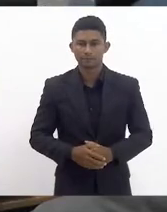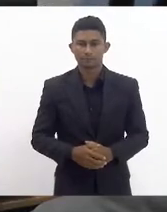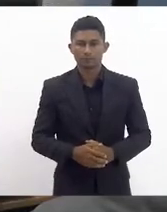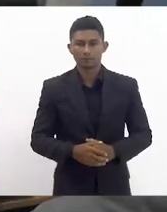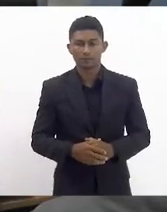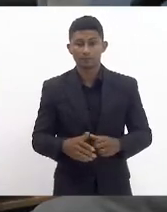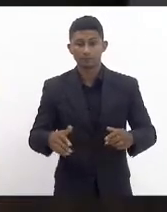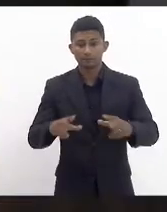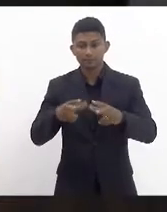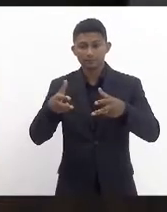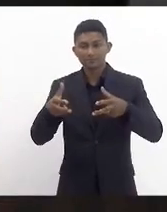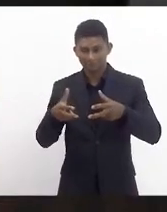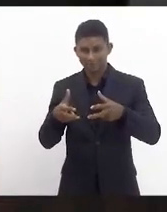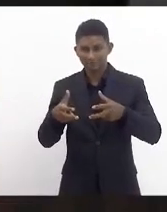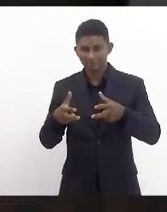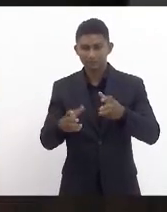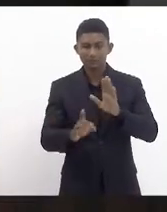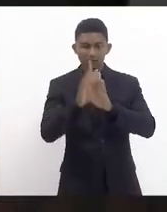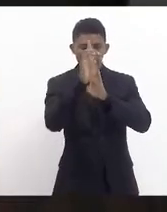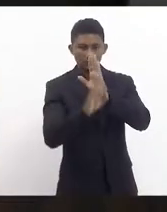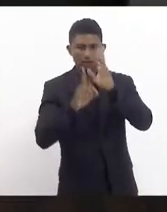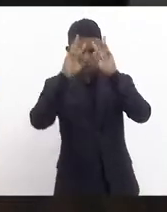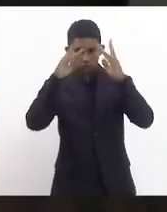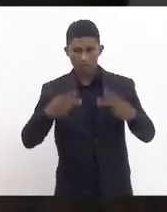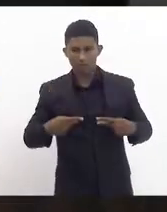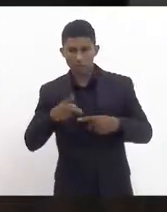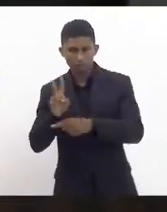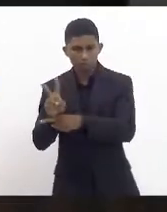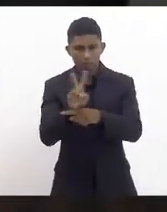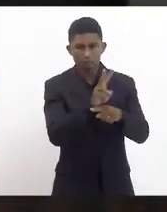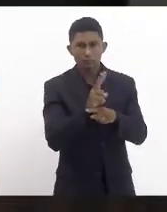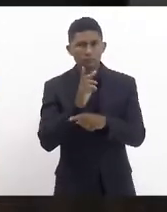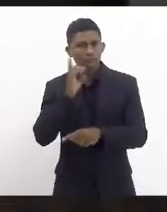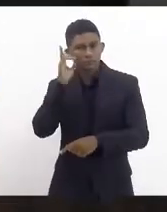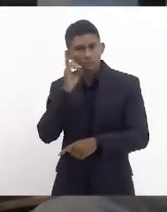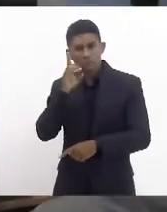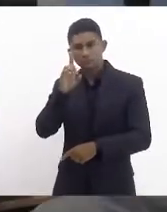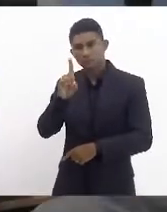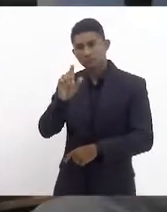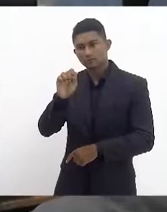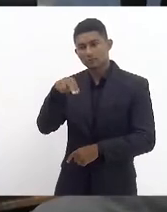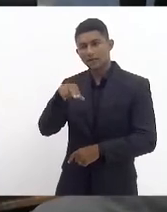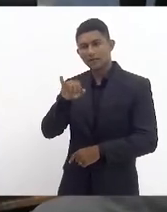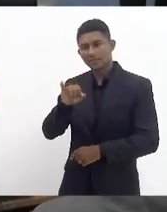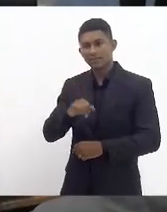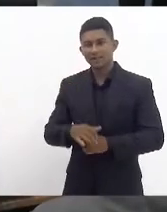Pela Comissão de Defesa dos Direitos Humanos, deputada Dani Monteiro.